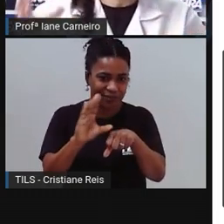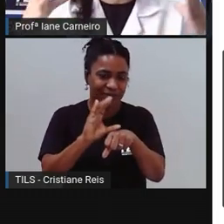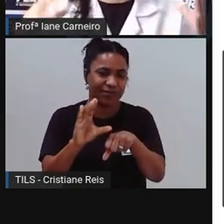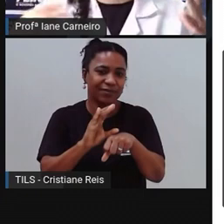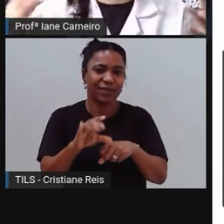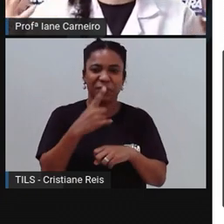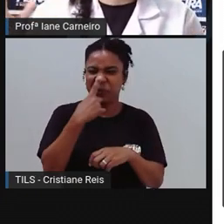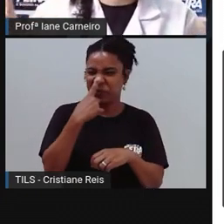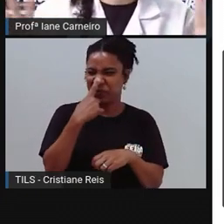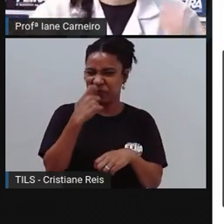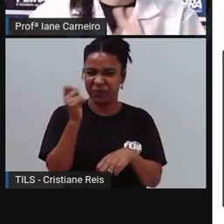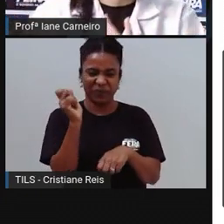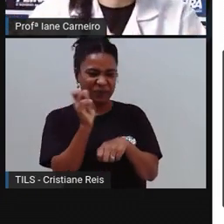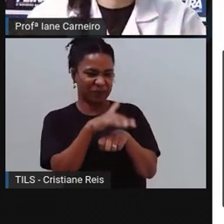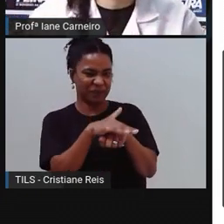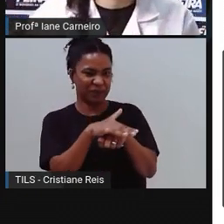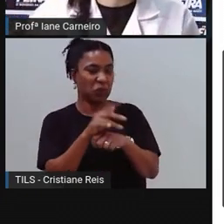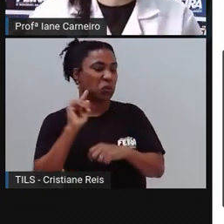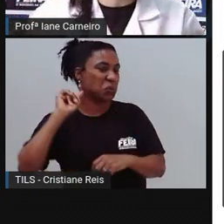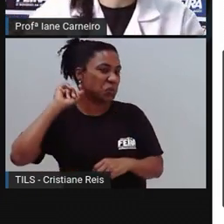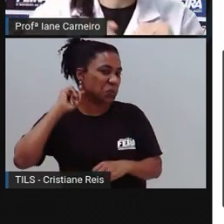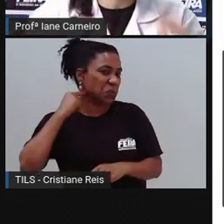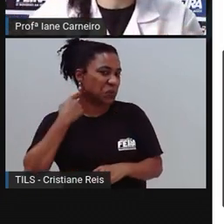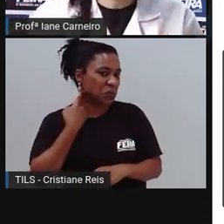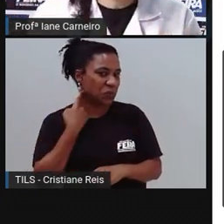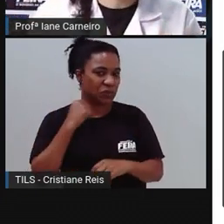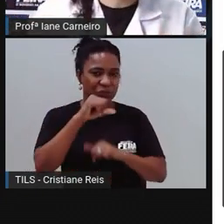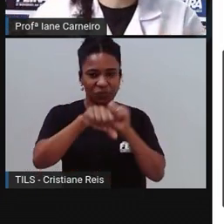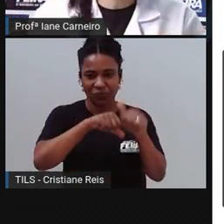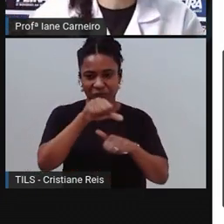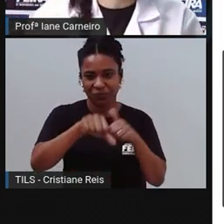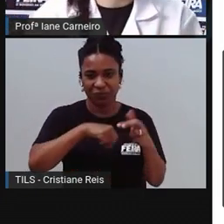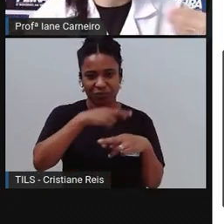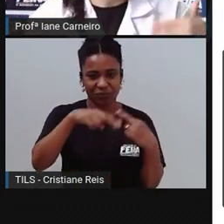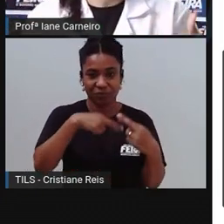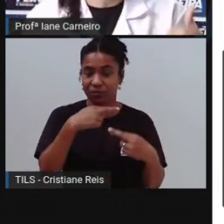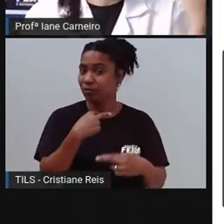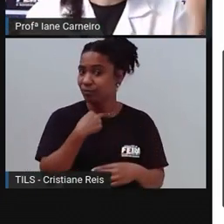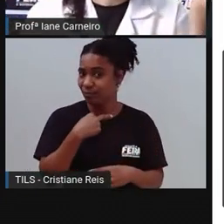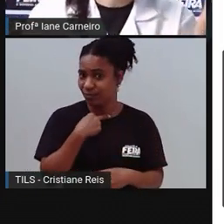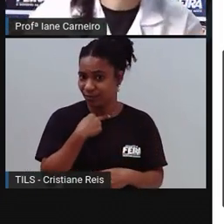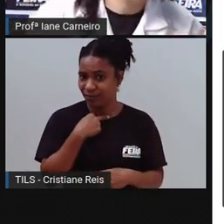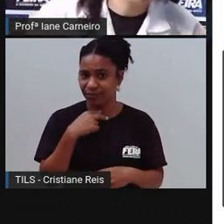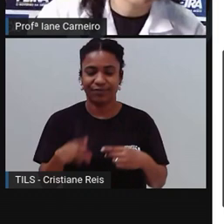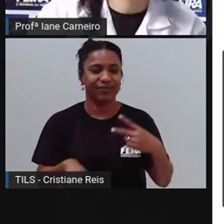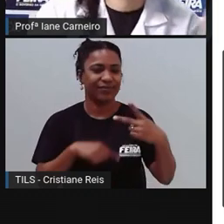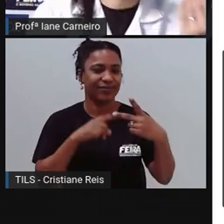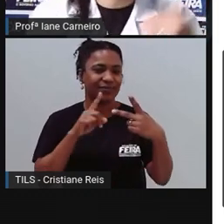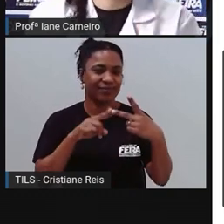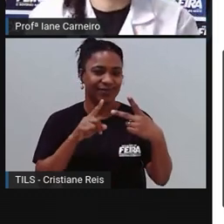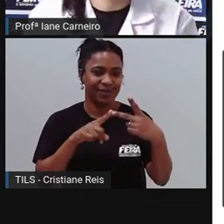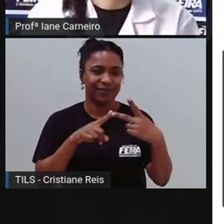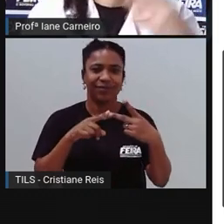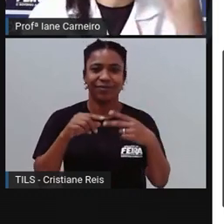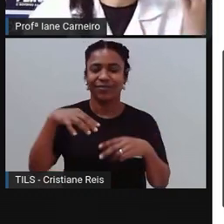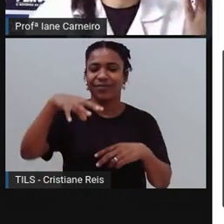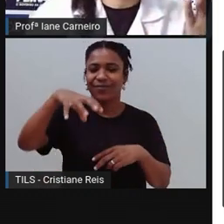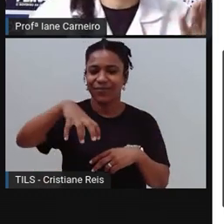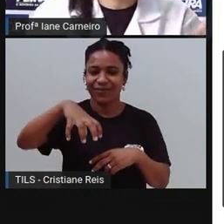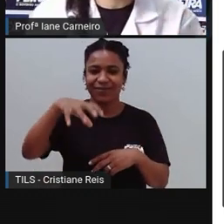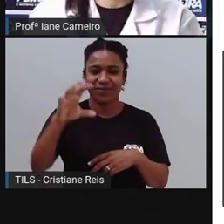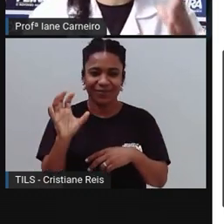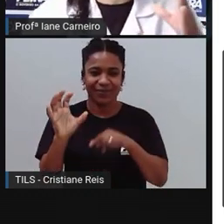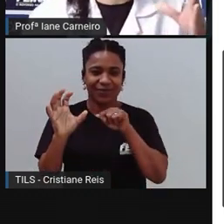jogar esses materiais que a gente não vai reciclar de jeito nenhum, tá bom? E aí tem a lixeira verde. Na